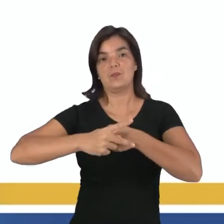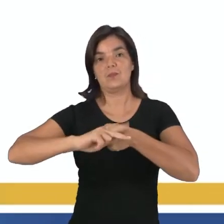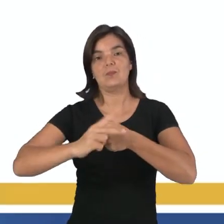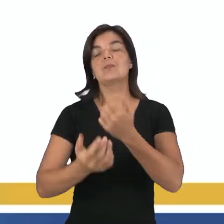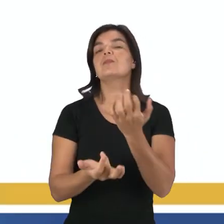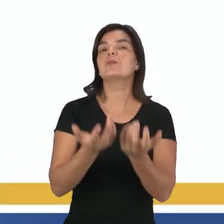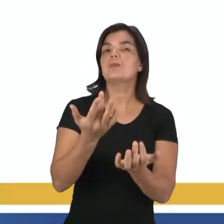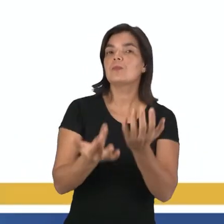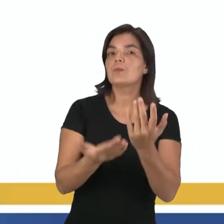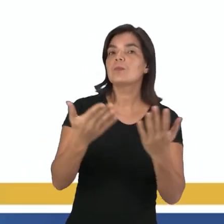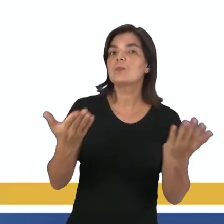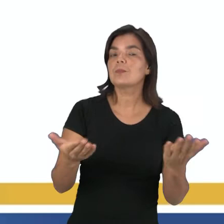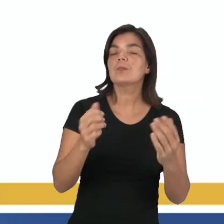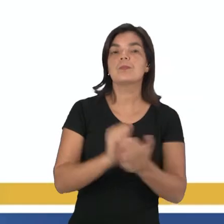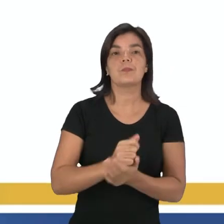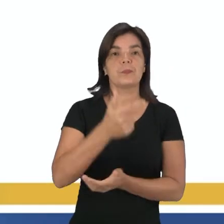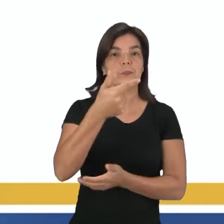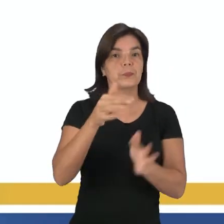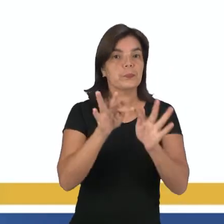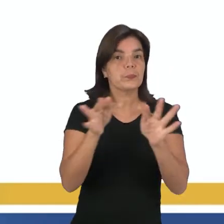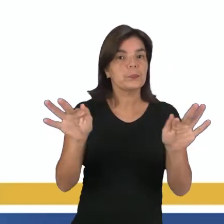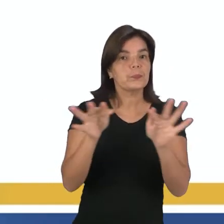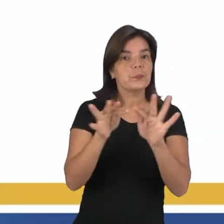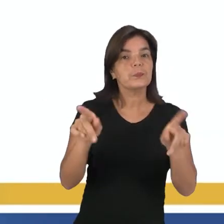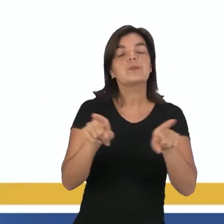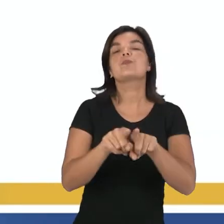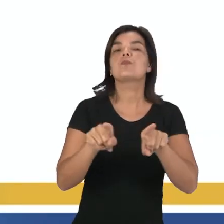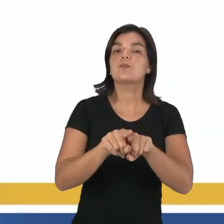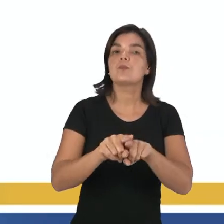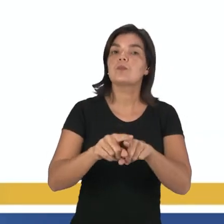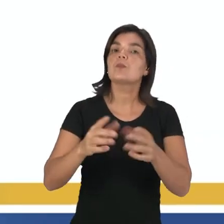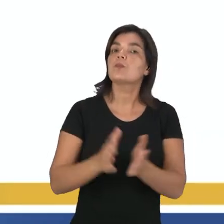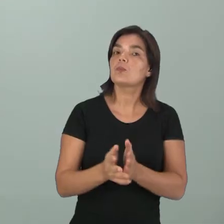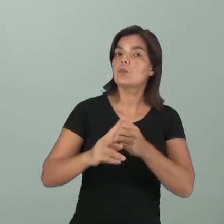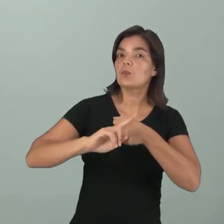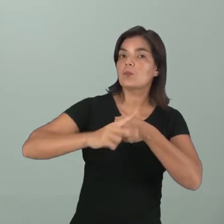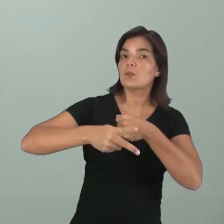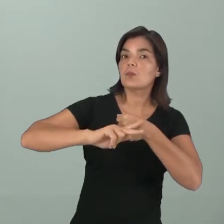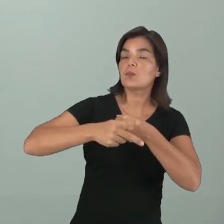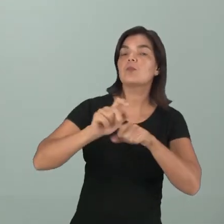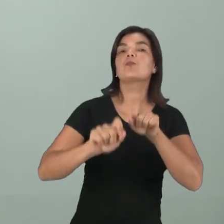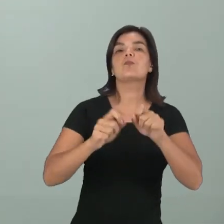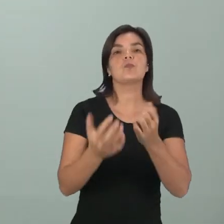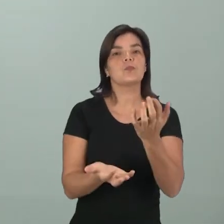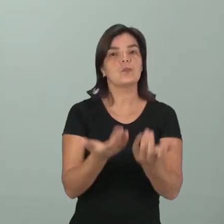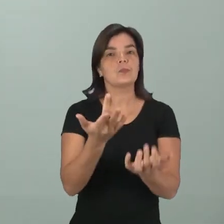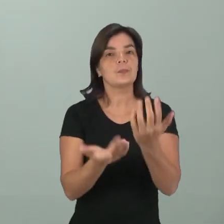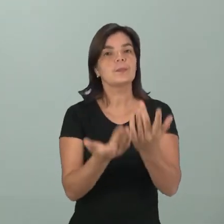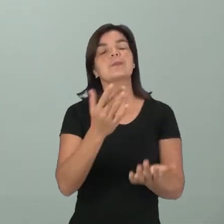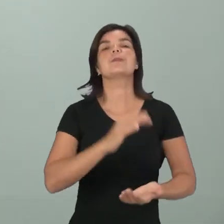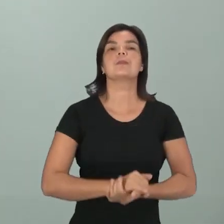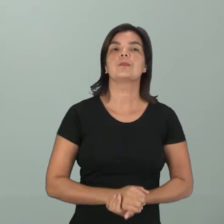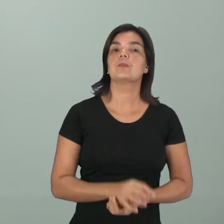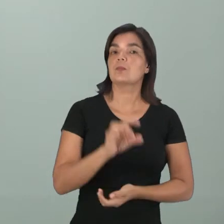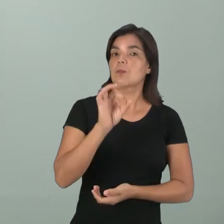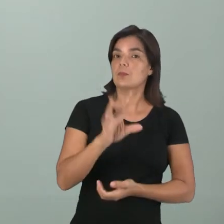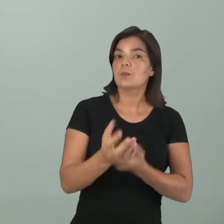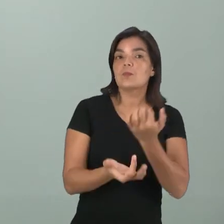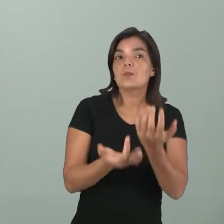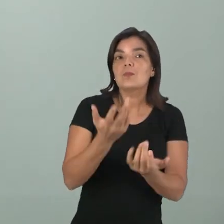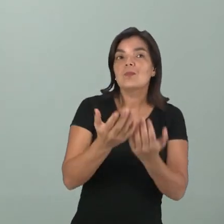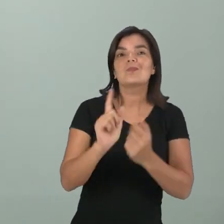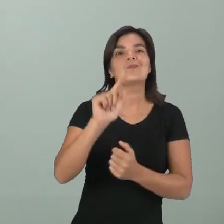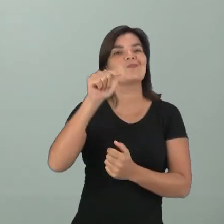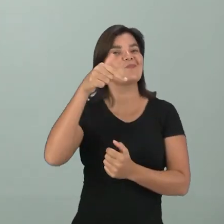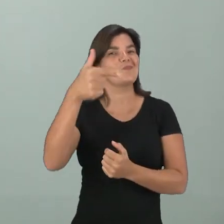do incêndio. Então nessa segunda frase nós temos como consequência, como efeito, um incêndio. Só que o